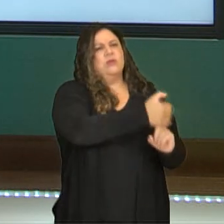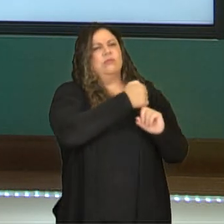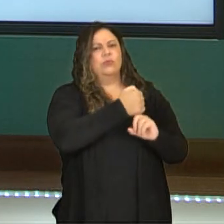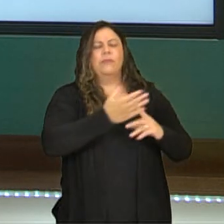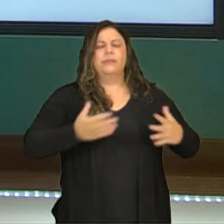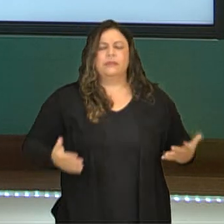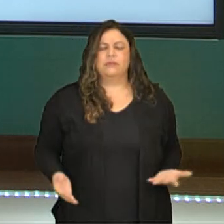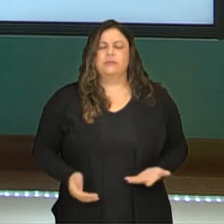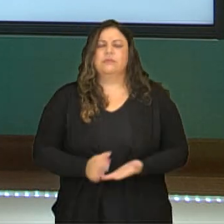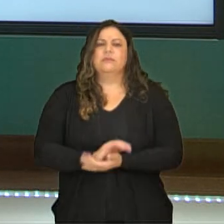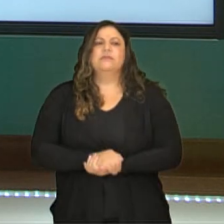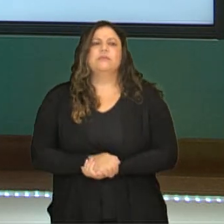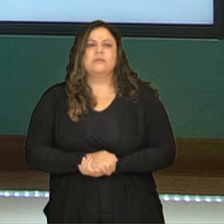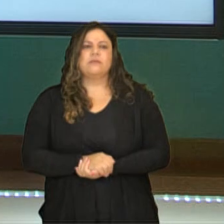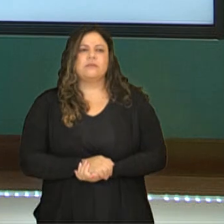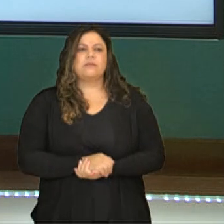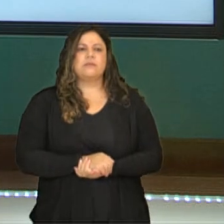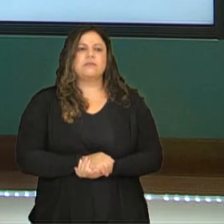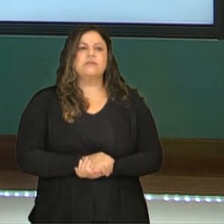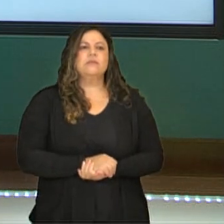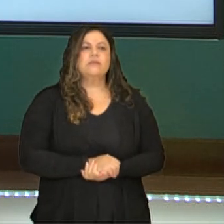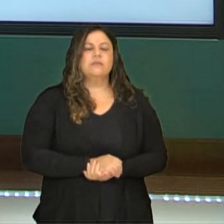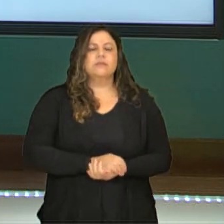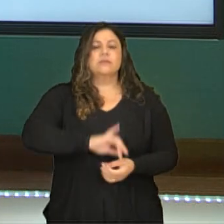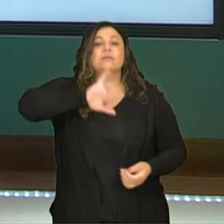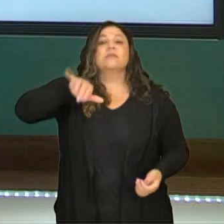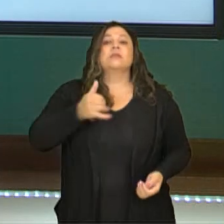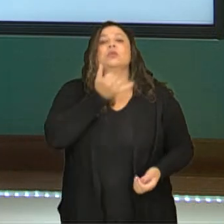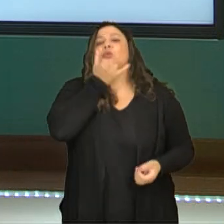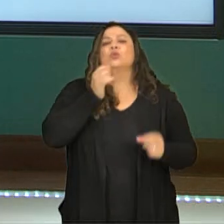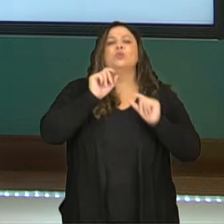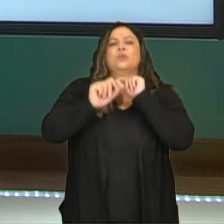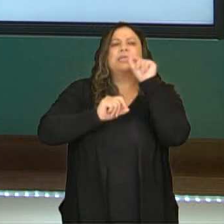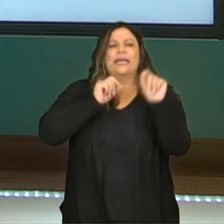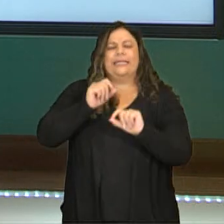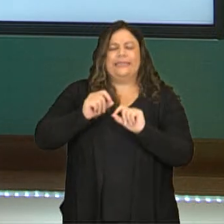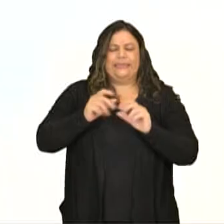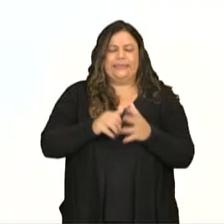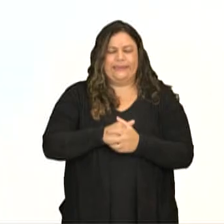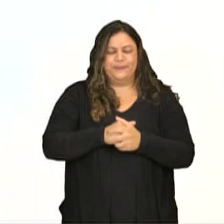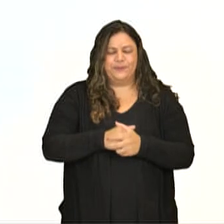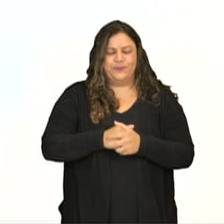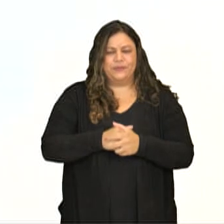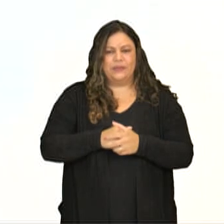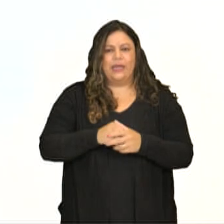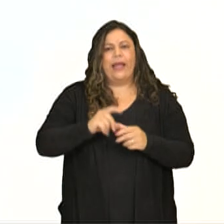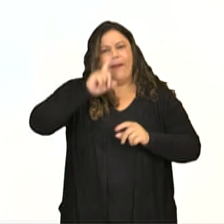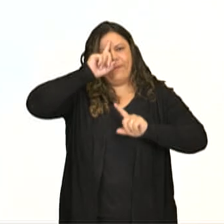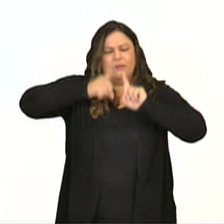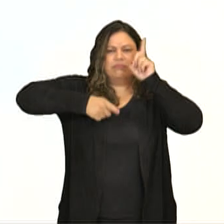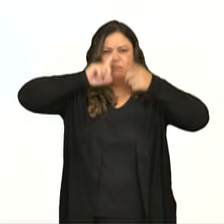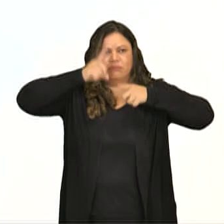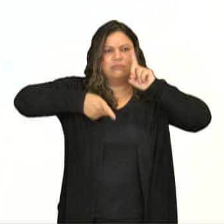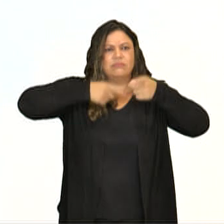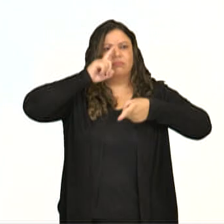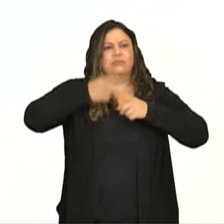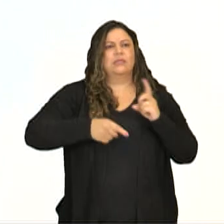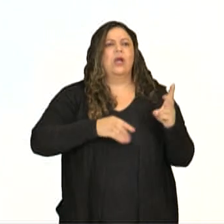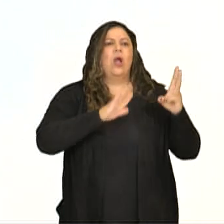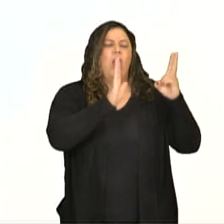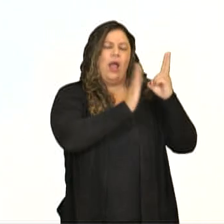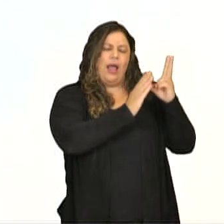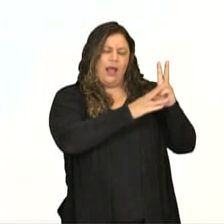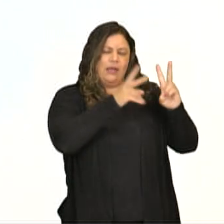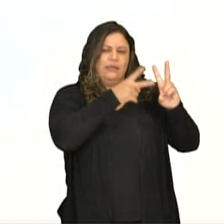preconceituoso. E a justificativa para as ações imperialistas na África, na Ásia, em povos indígenas e negros